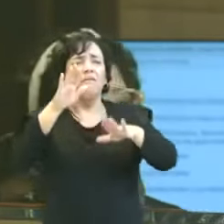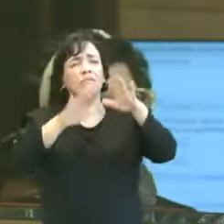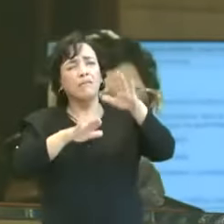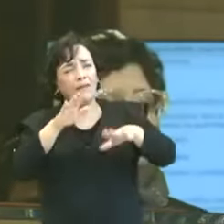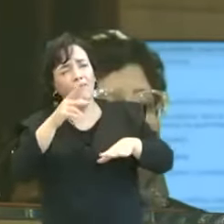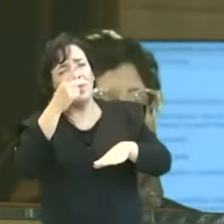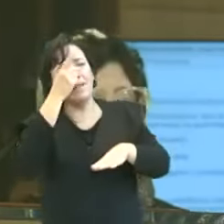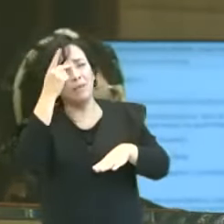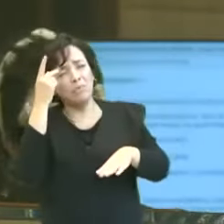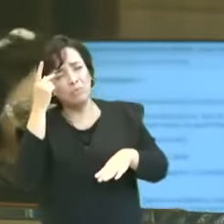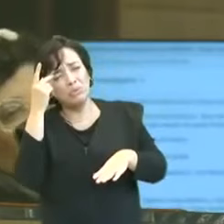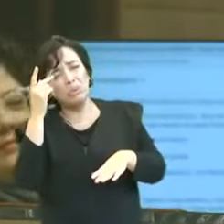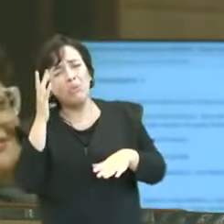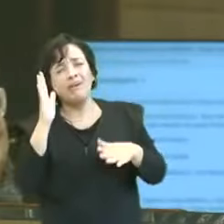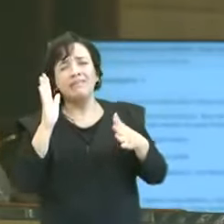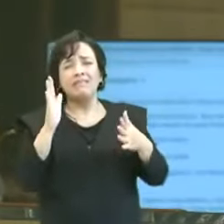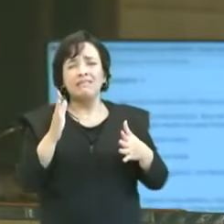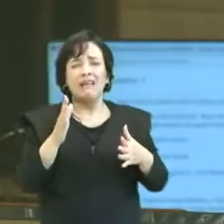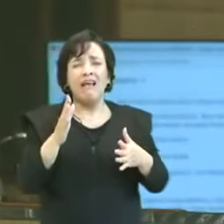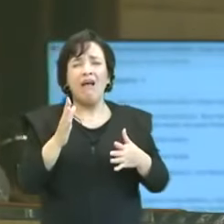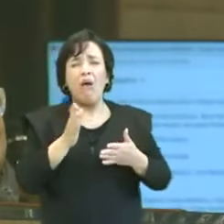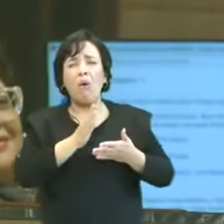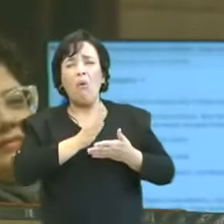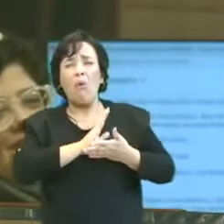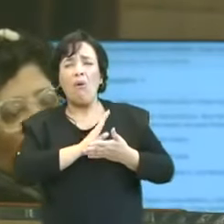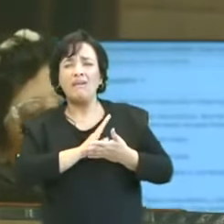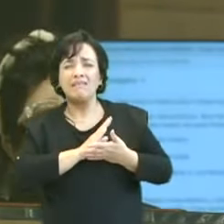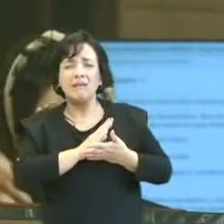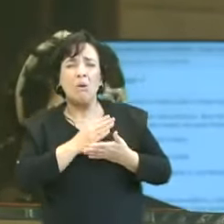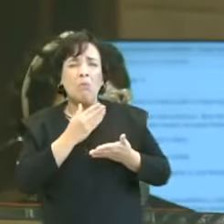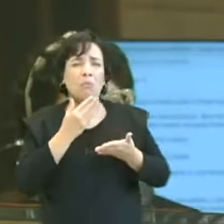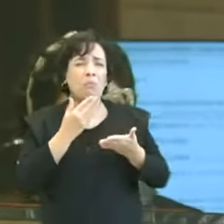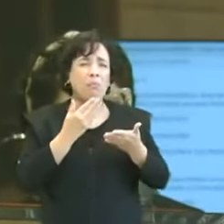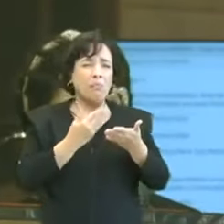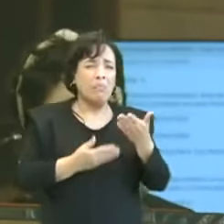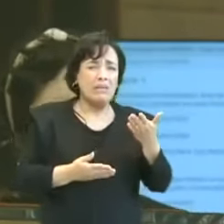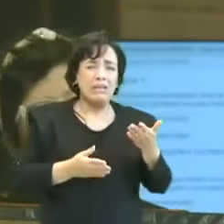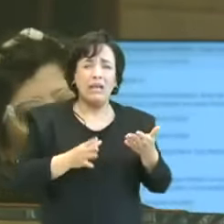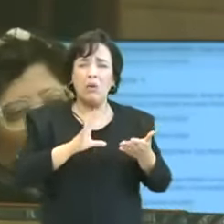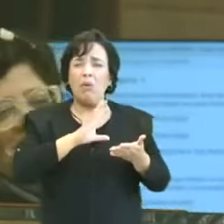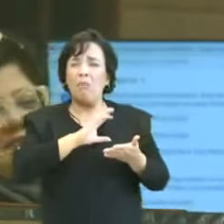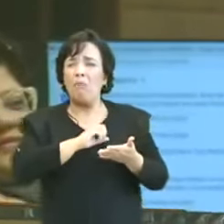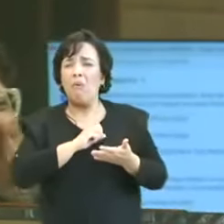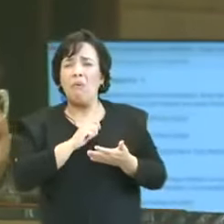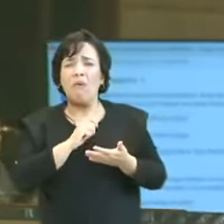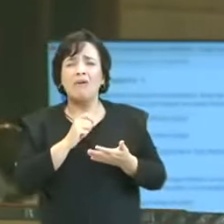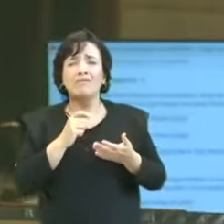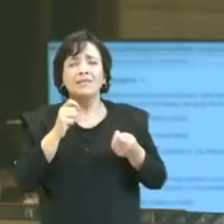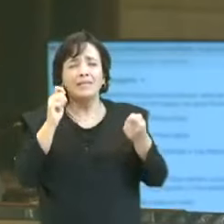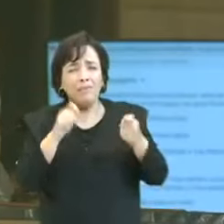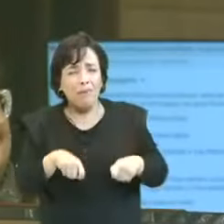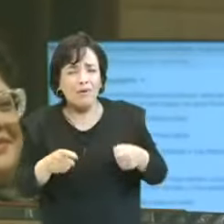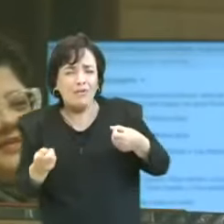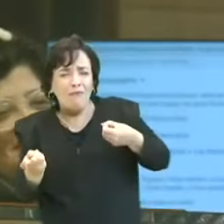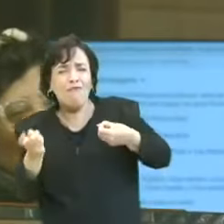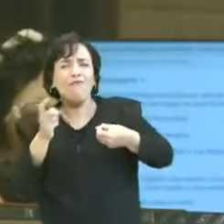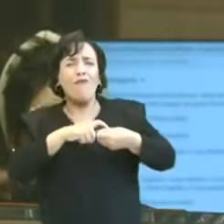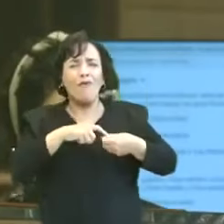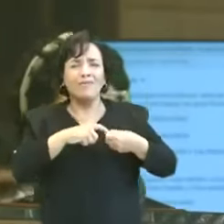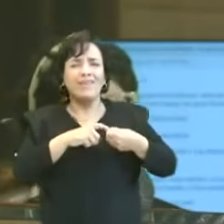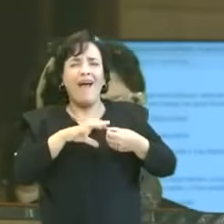possa ter seu coração capturado de novo. Que possamos voltar a este lugar maravilhoso, onde o Senhor